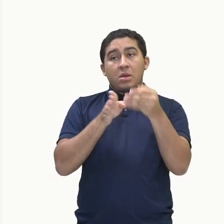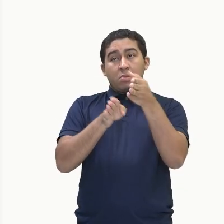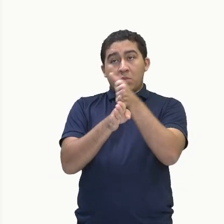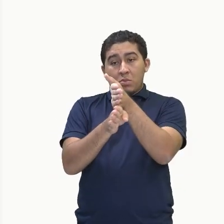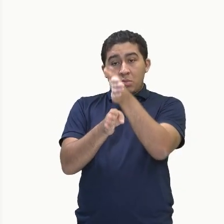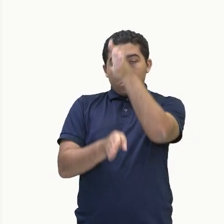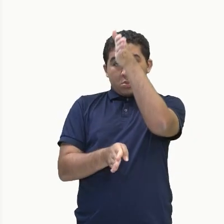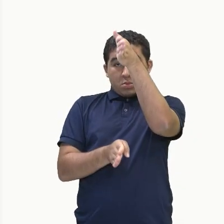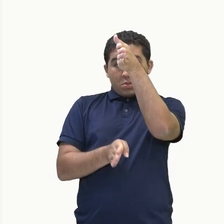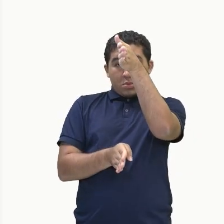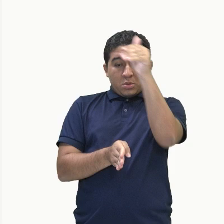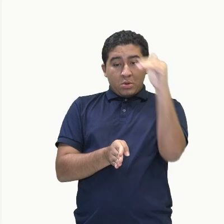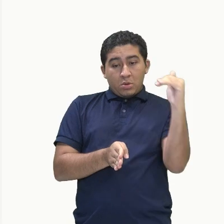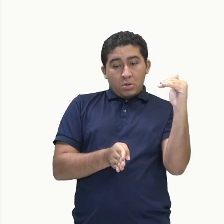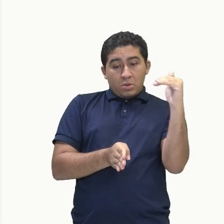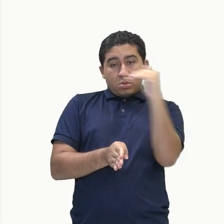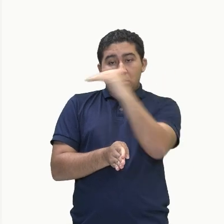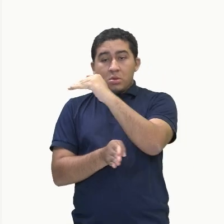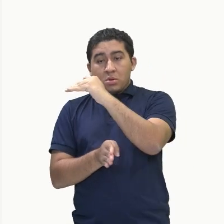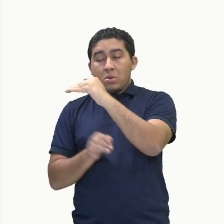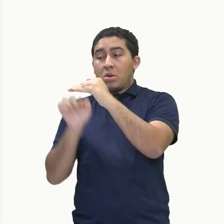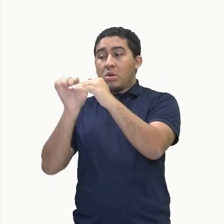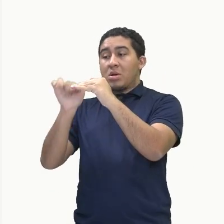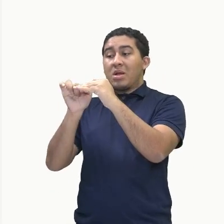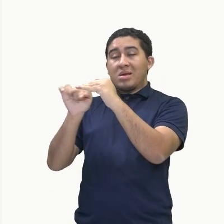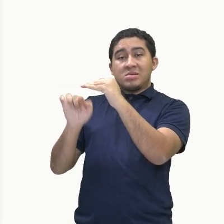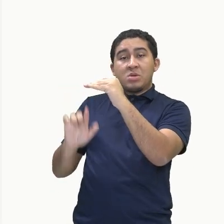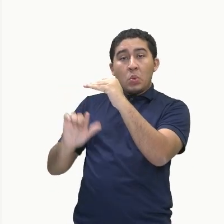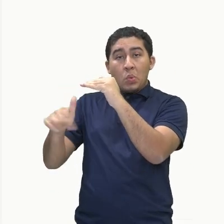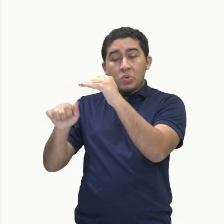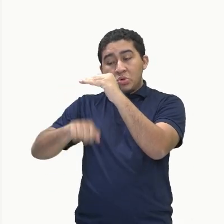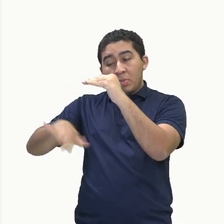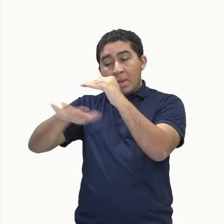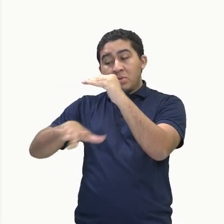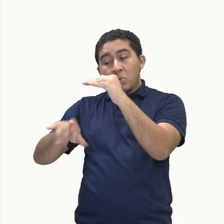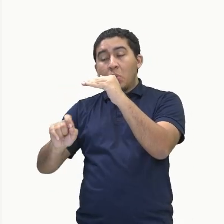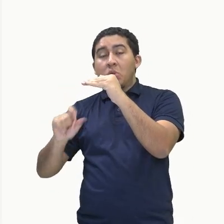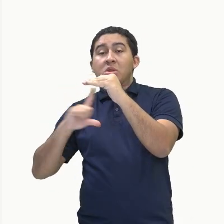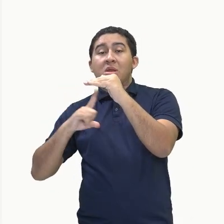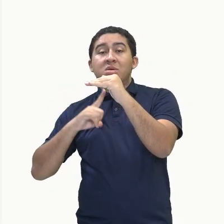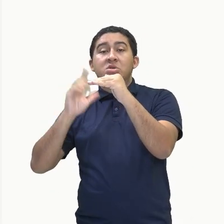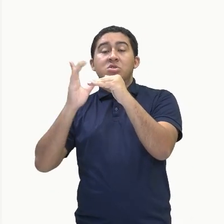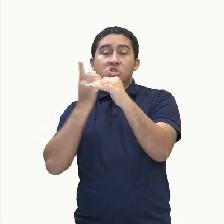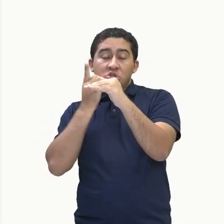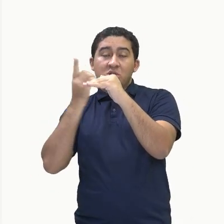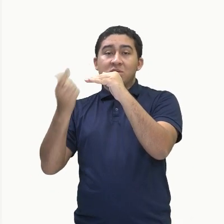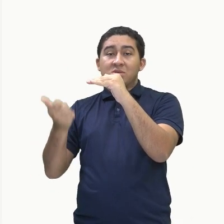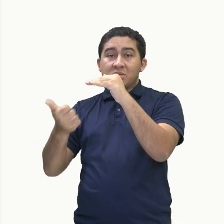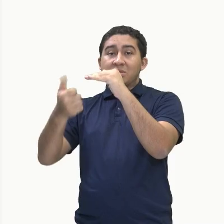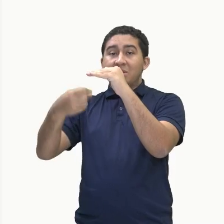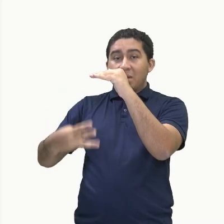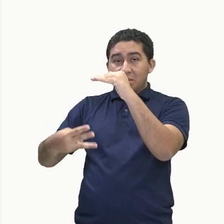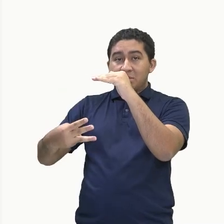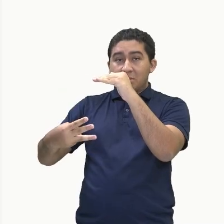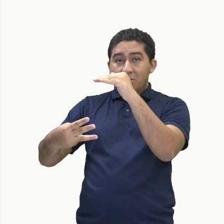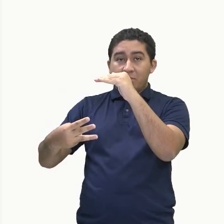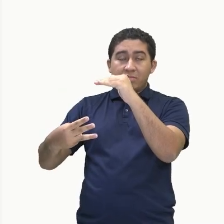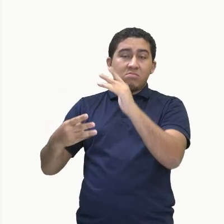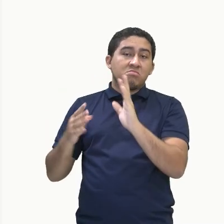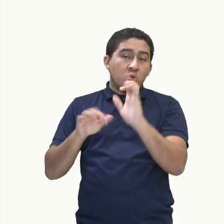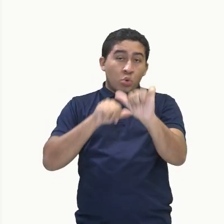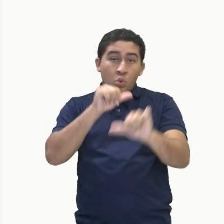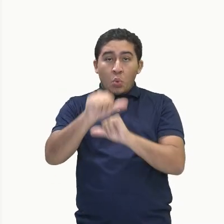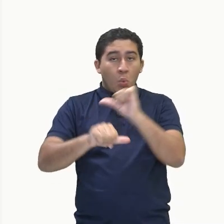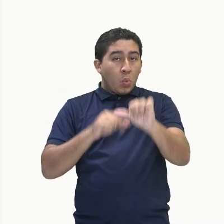lado aí desses outros continentes, o que que a gente vai ter? Dia 13 de junho, tá bom? Já